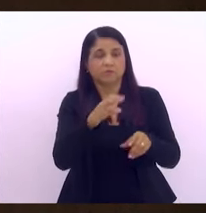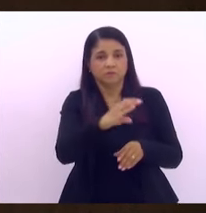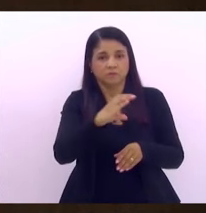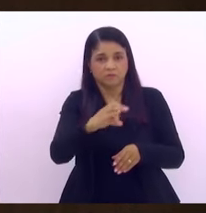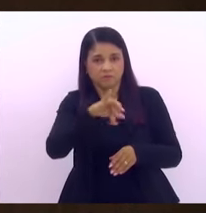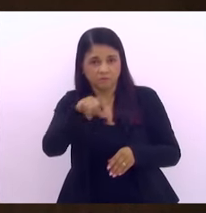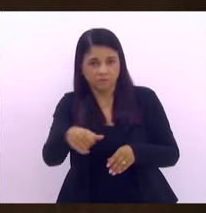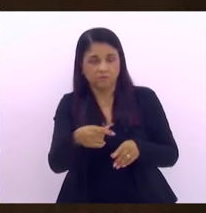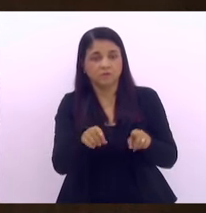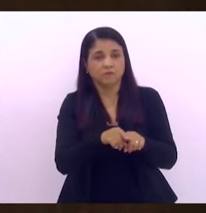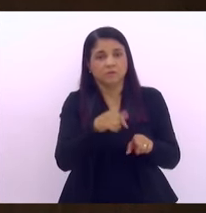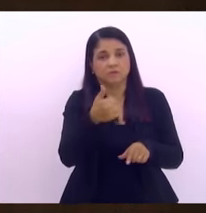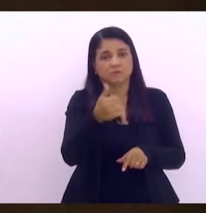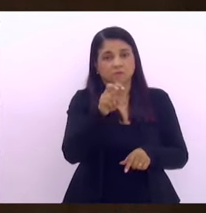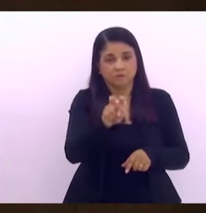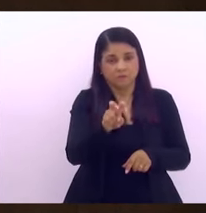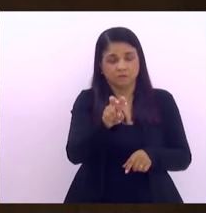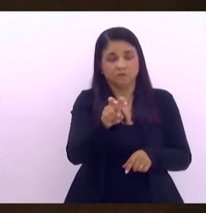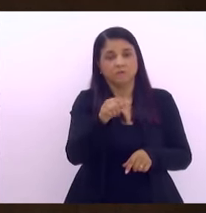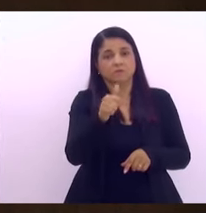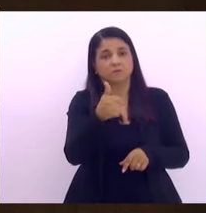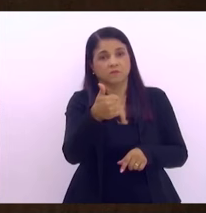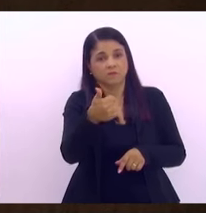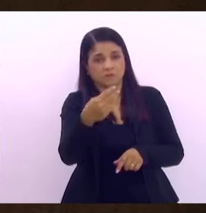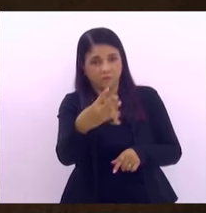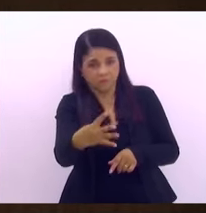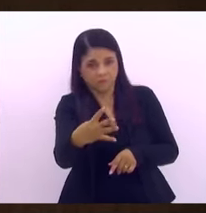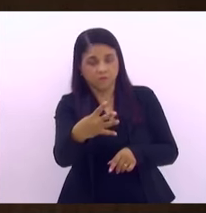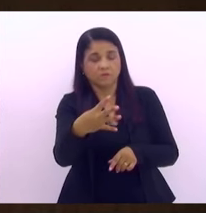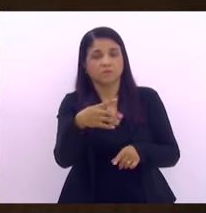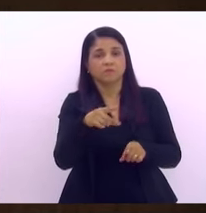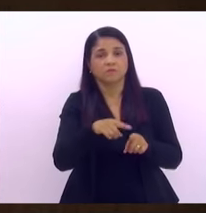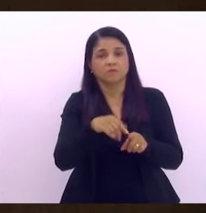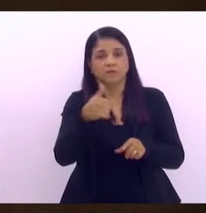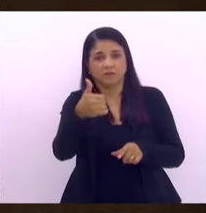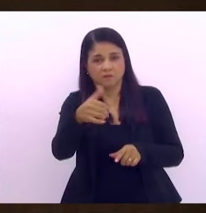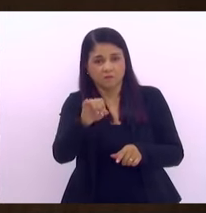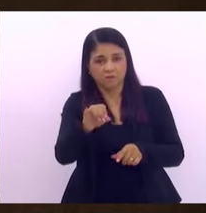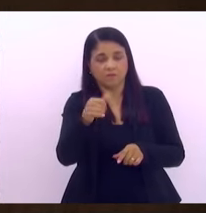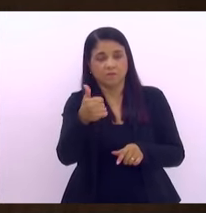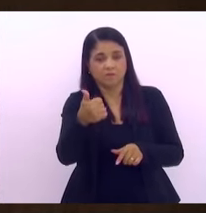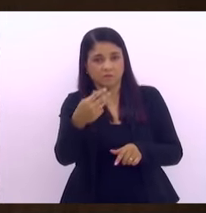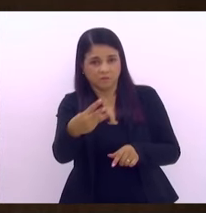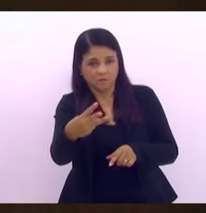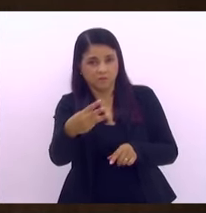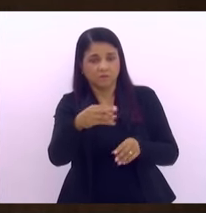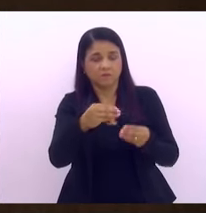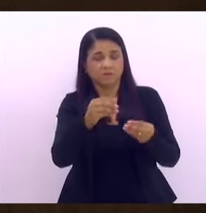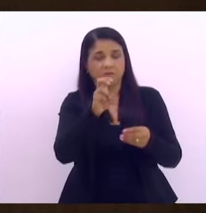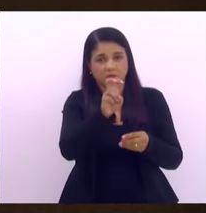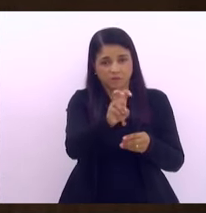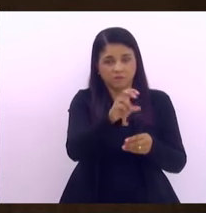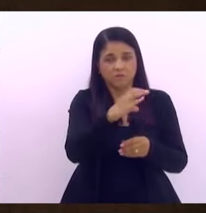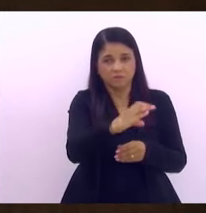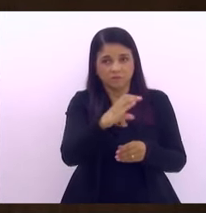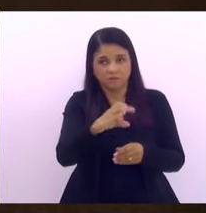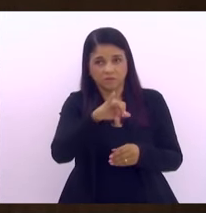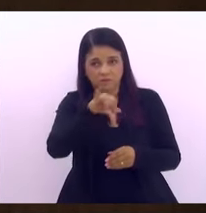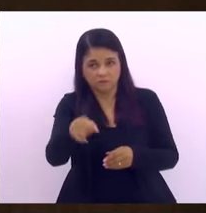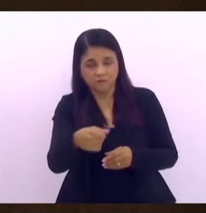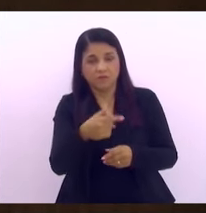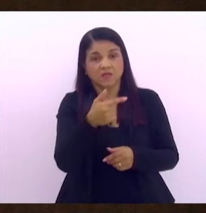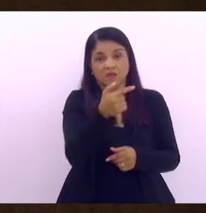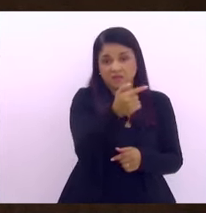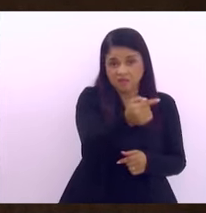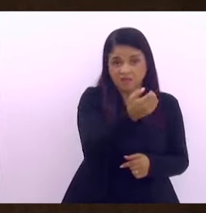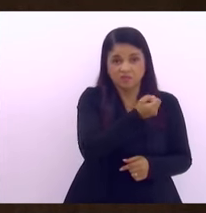emenda número 3 da CCJ, número 6, 10 e 13 pela emenda número 5 da CCJ, números